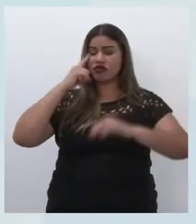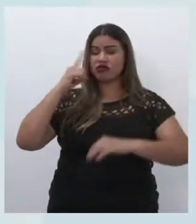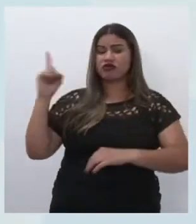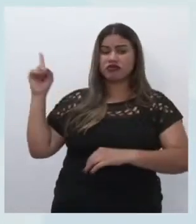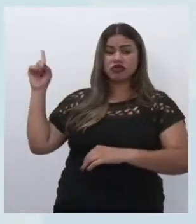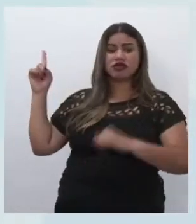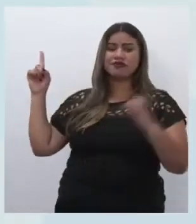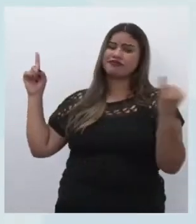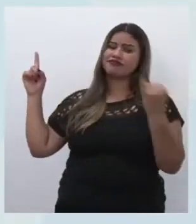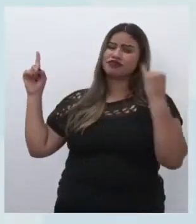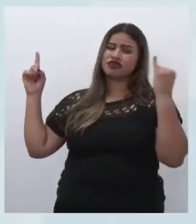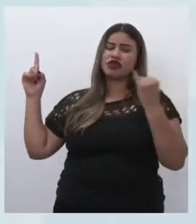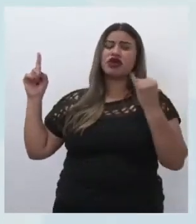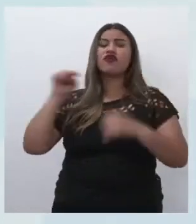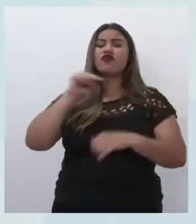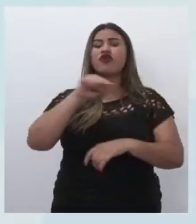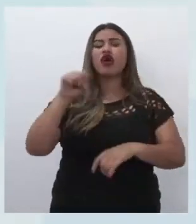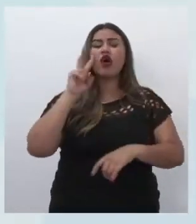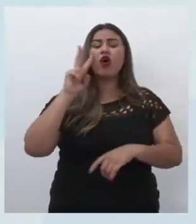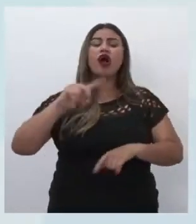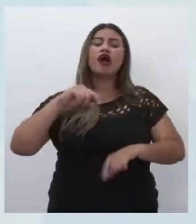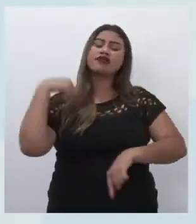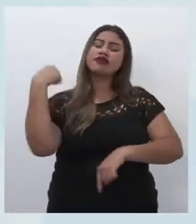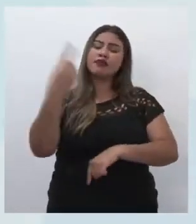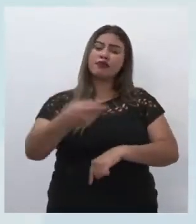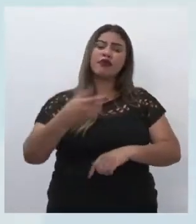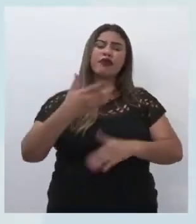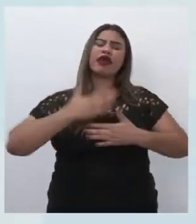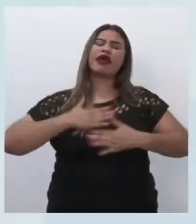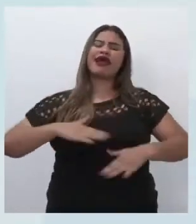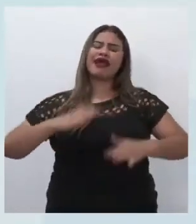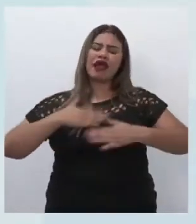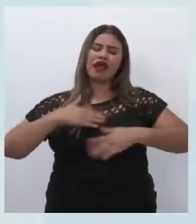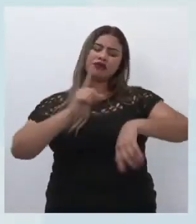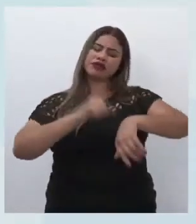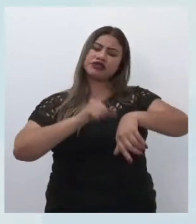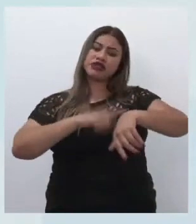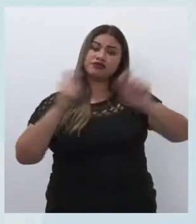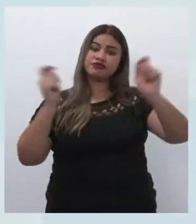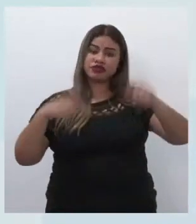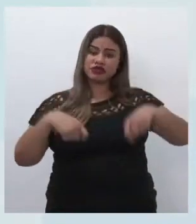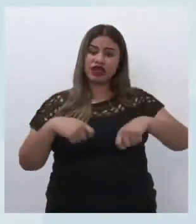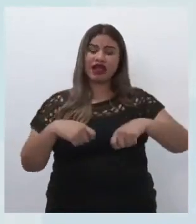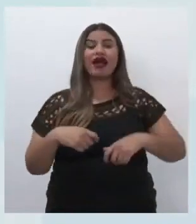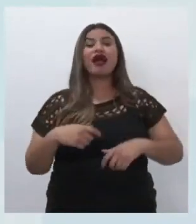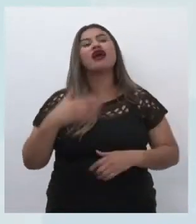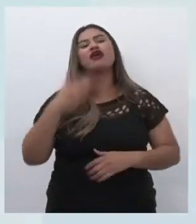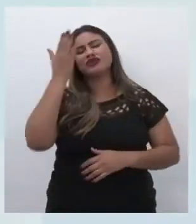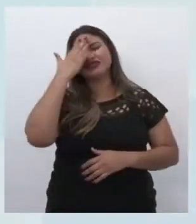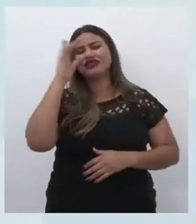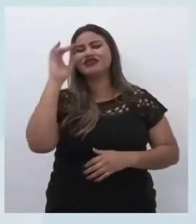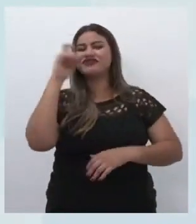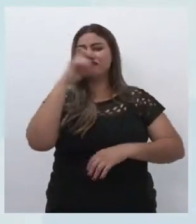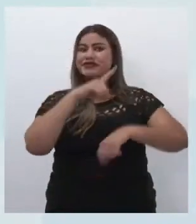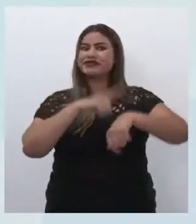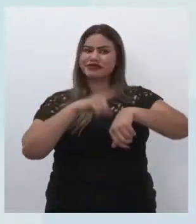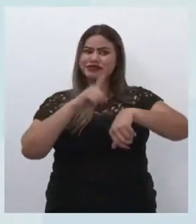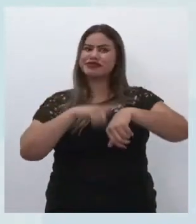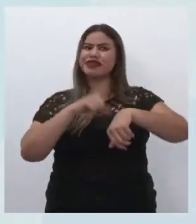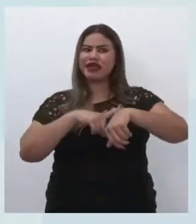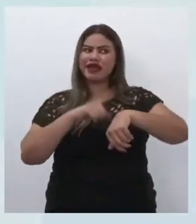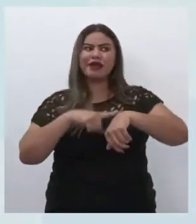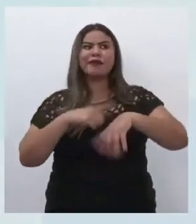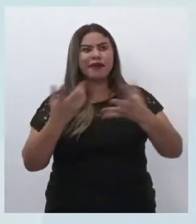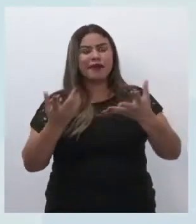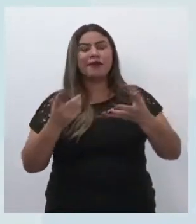vocês olhem depois, um dia que vocês tenham um tempinho mais vago, que eu sei que está sendo muito difícil nesse momento de pandemia,